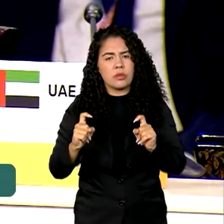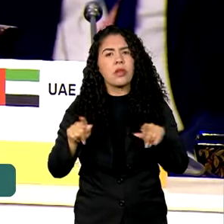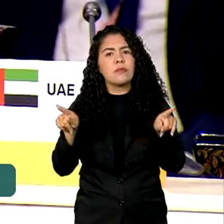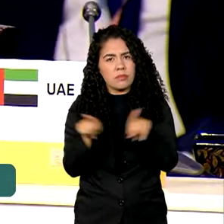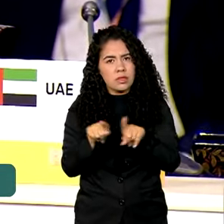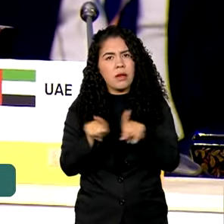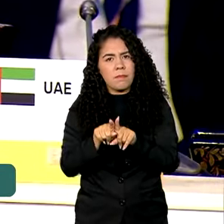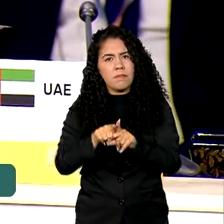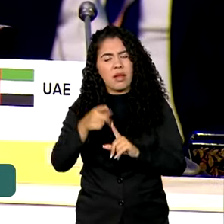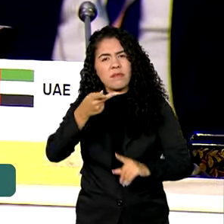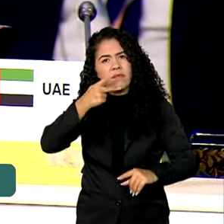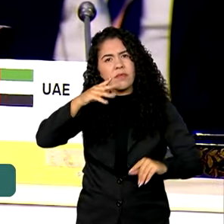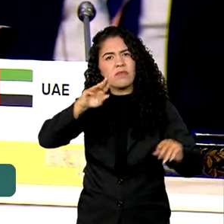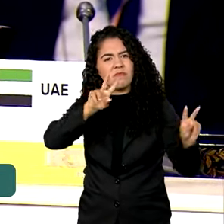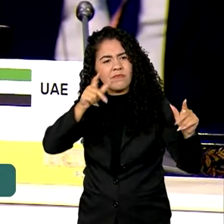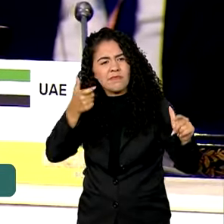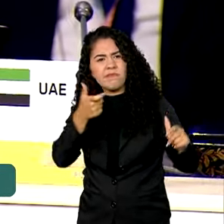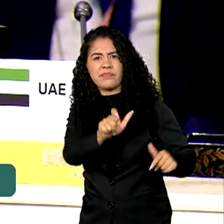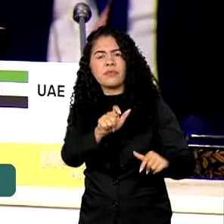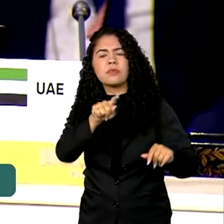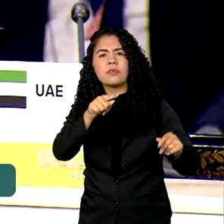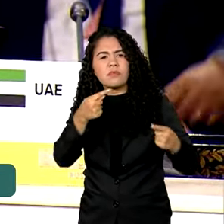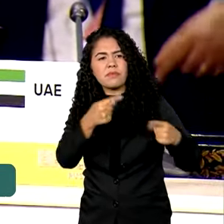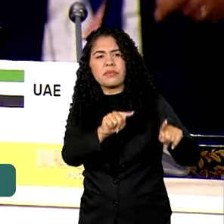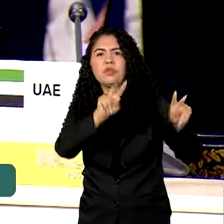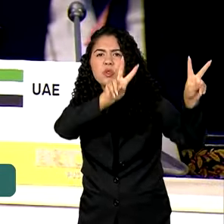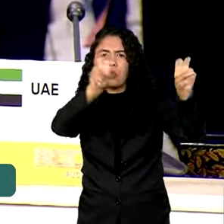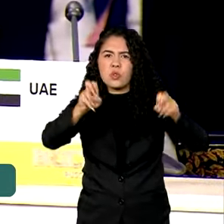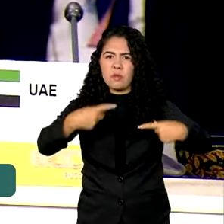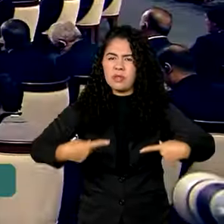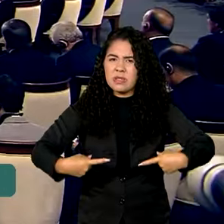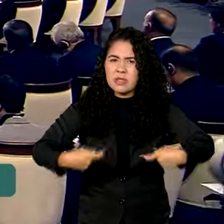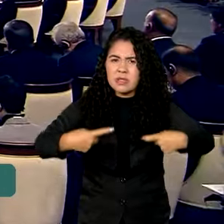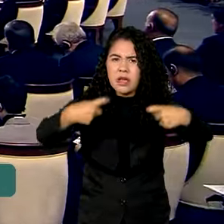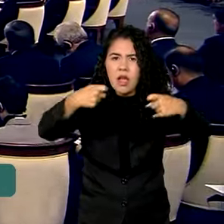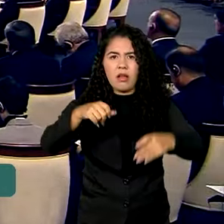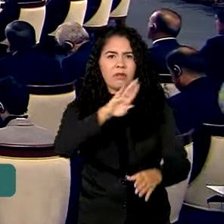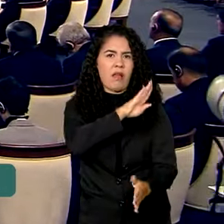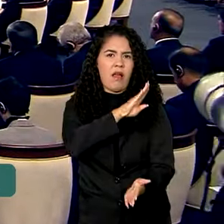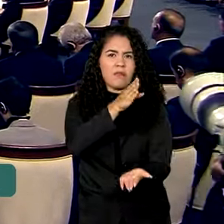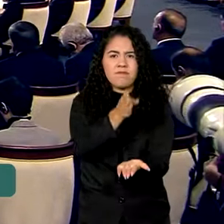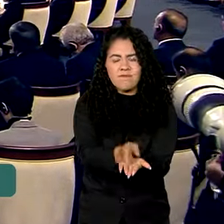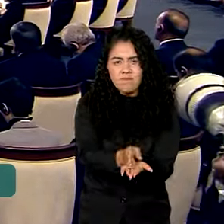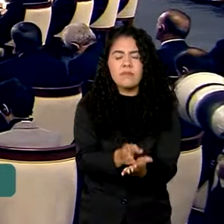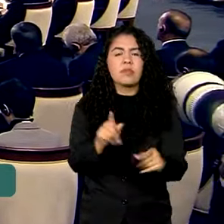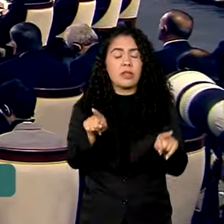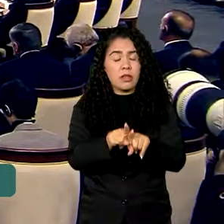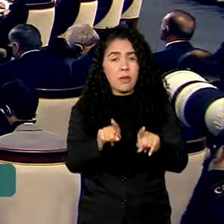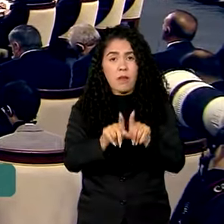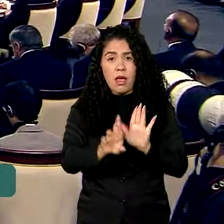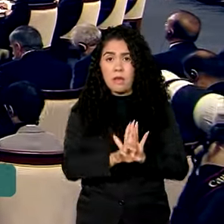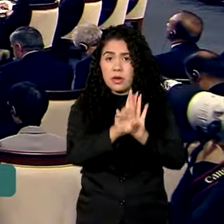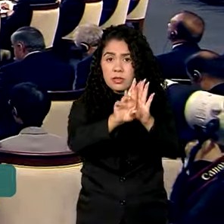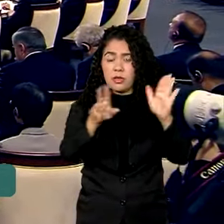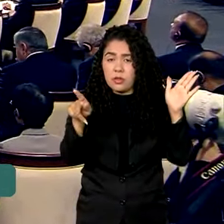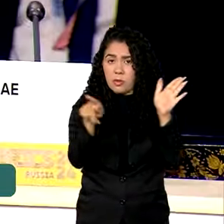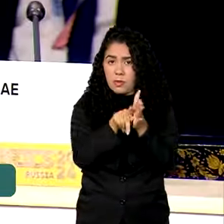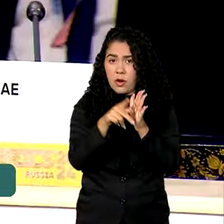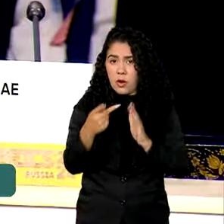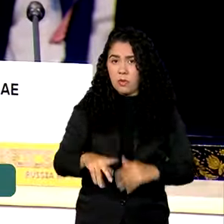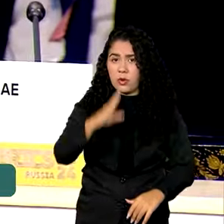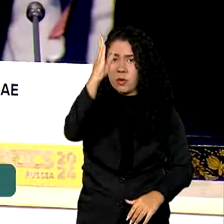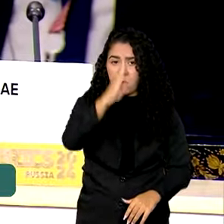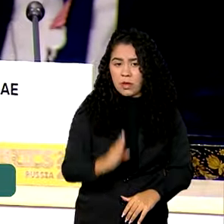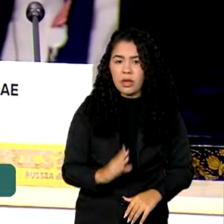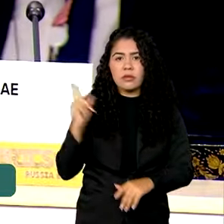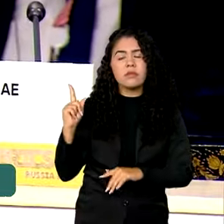a criticar as forças israelenses pelo conflito na faixa de Gaza. Representante do governo brasileiro na cúpula do BRICS,